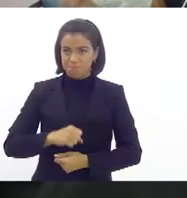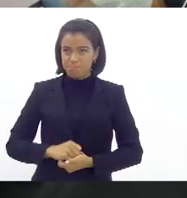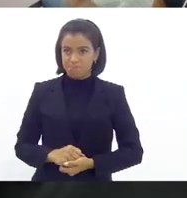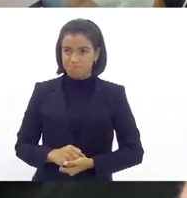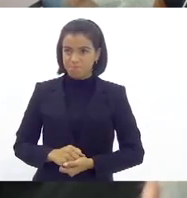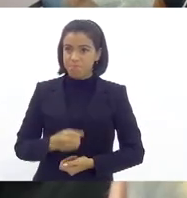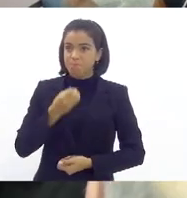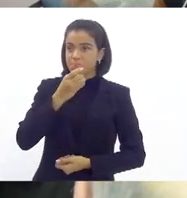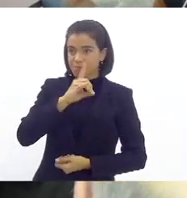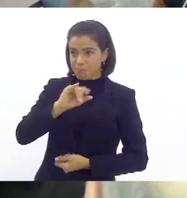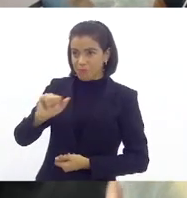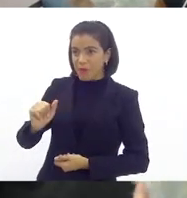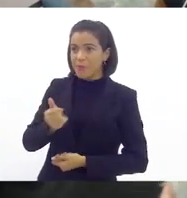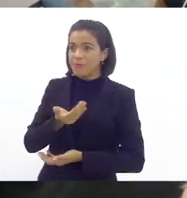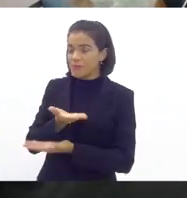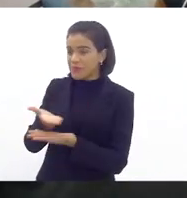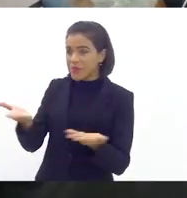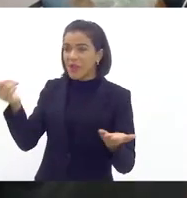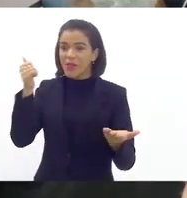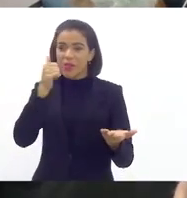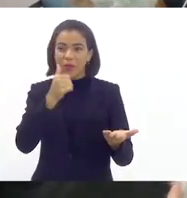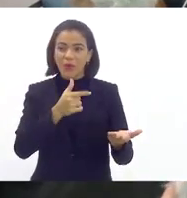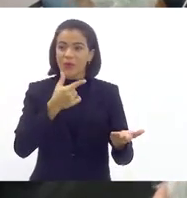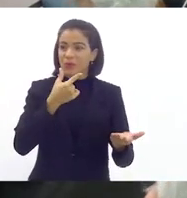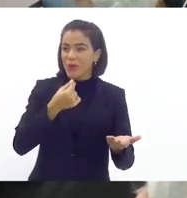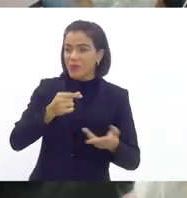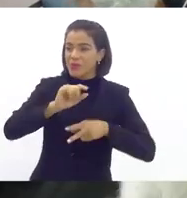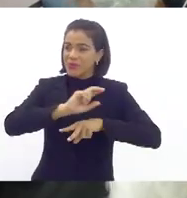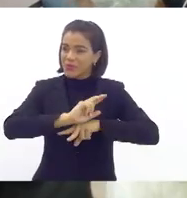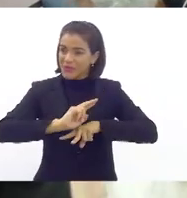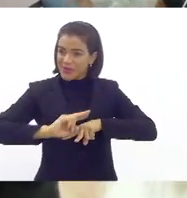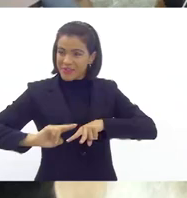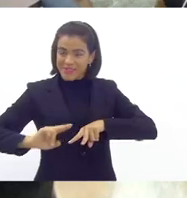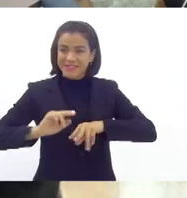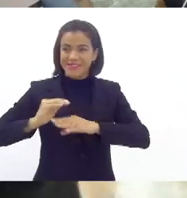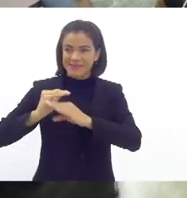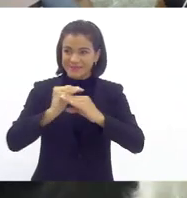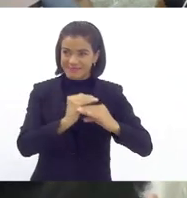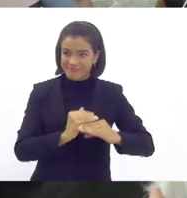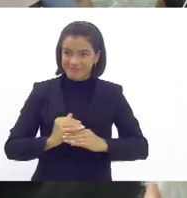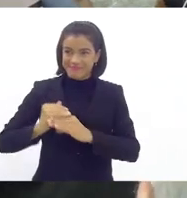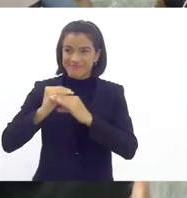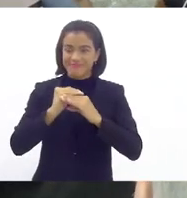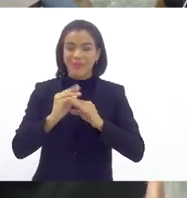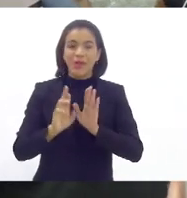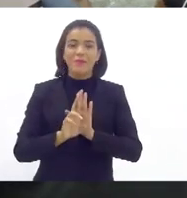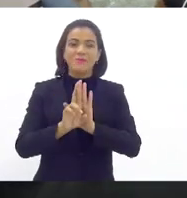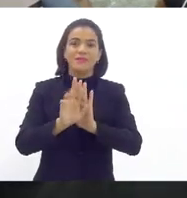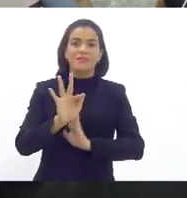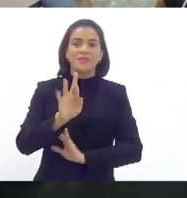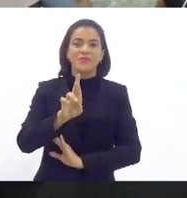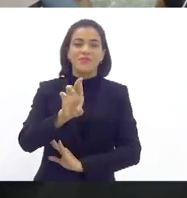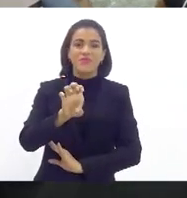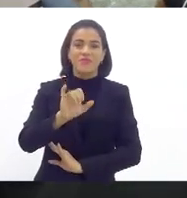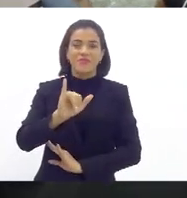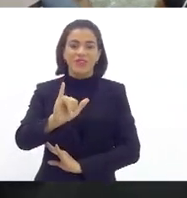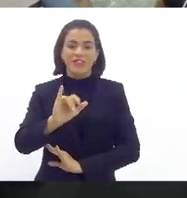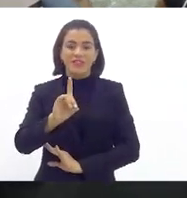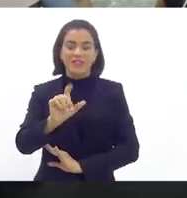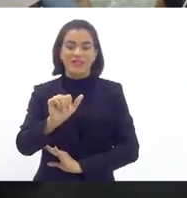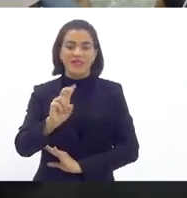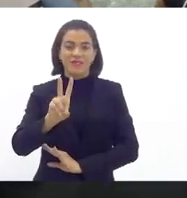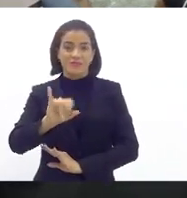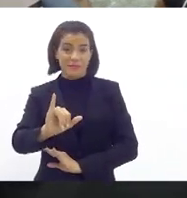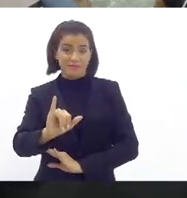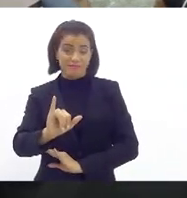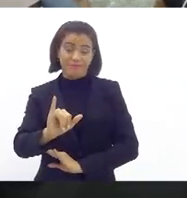Bom dia a todos, a todas e a todes. eu estou aqui representando o Frei Davi, na impossibilidade dele